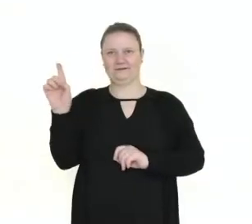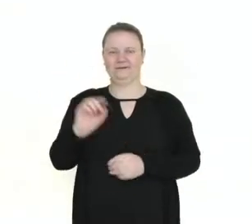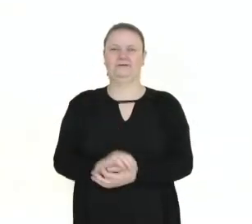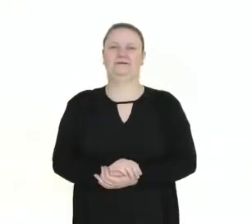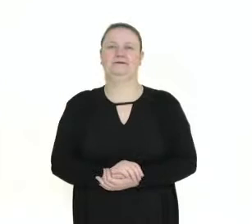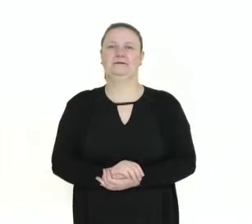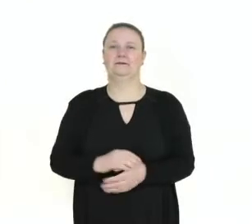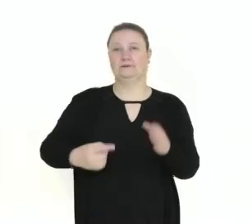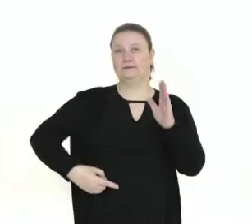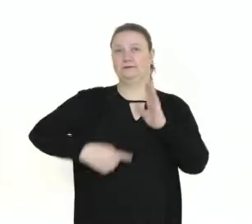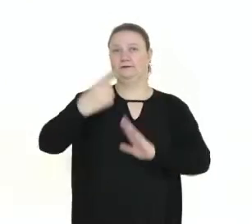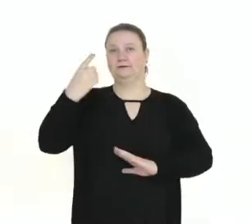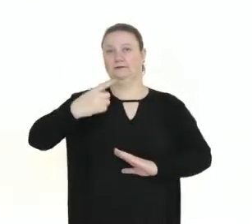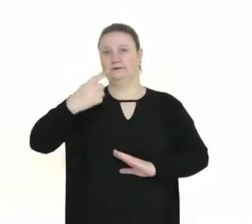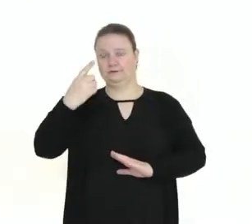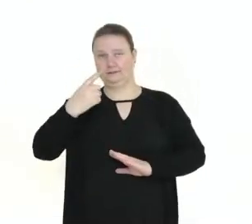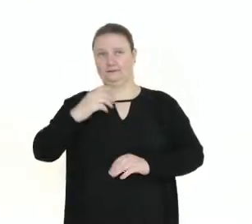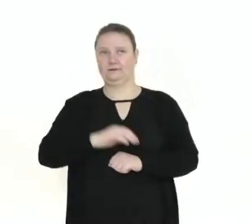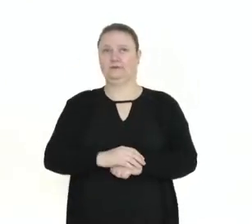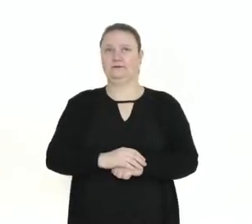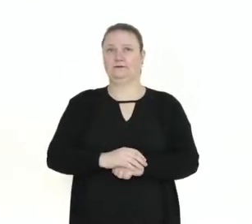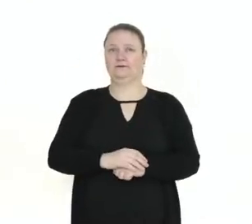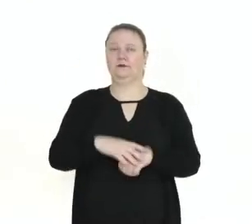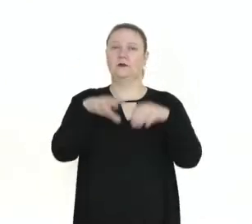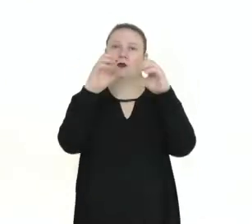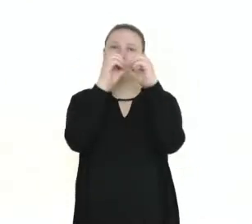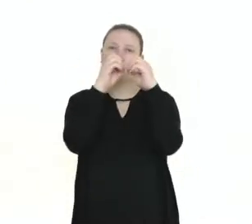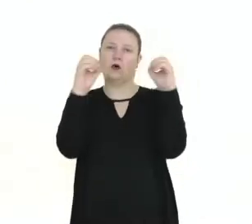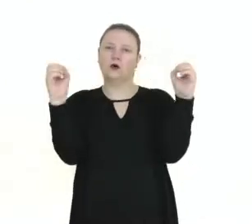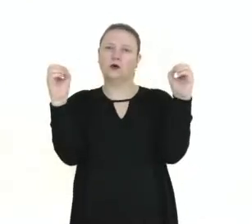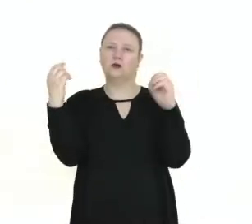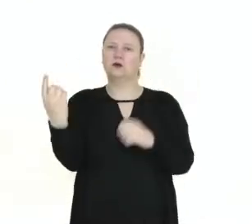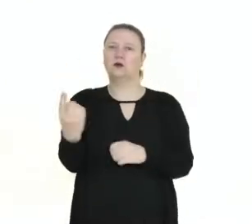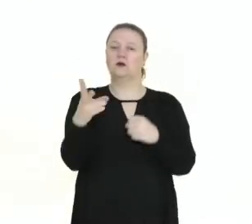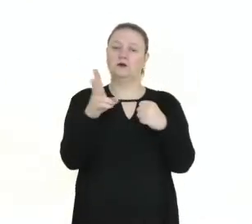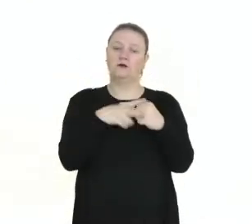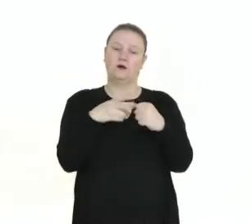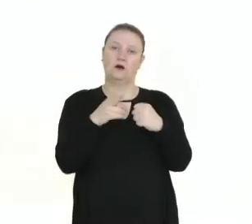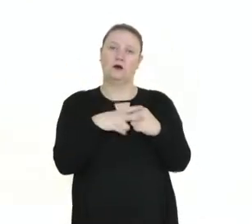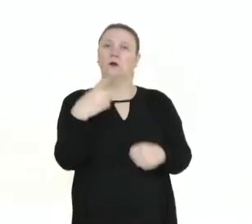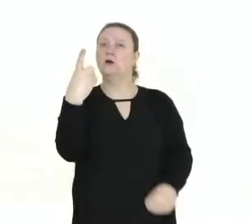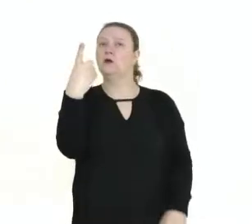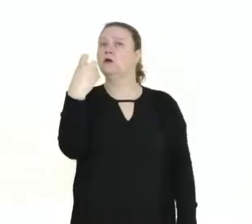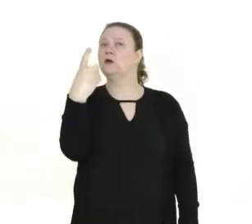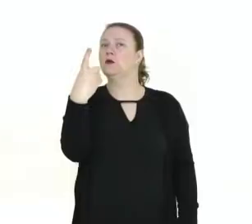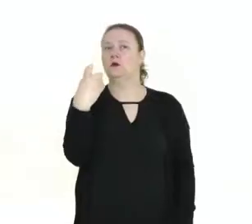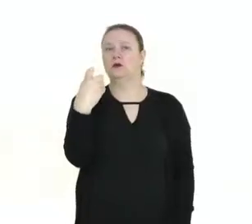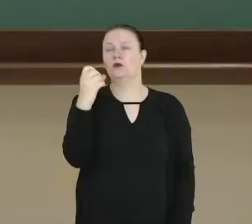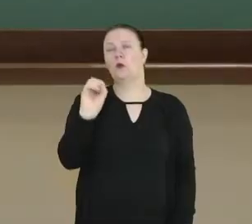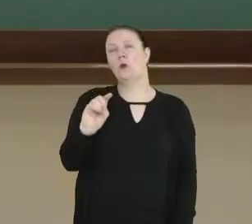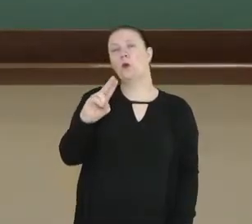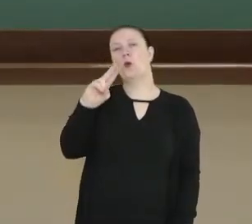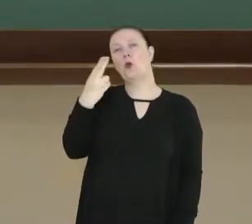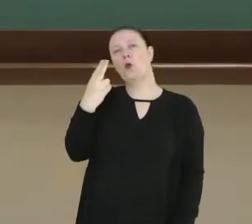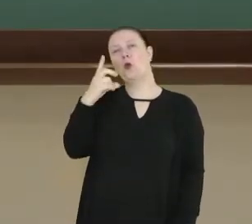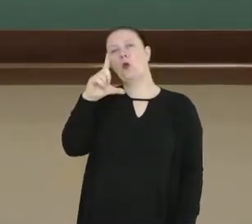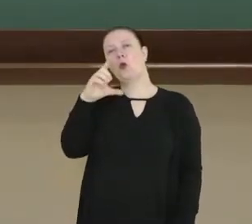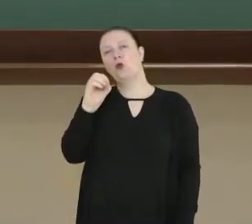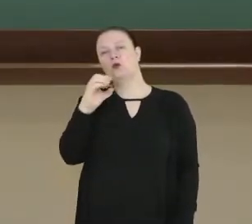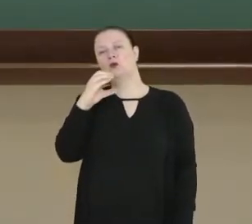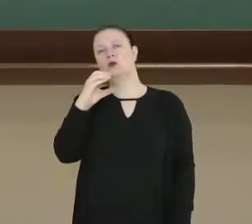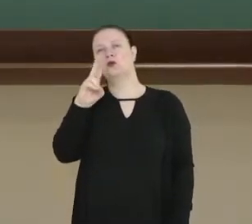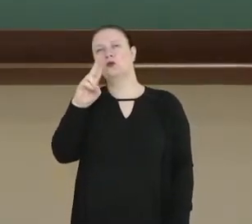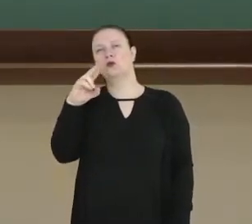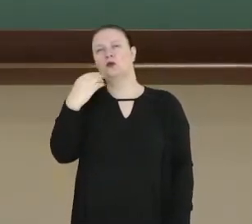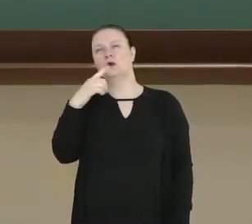Então, primeiro vamos relembrar. A oração, então, é organizada por um único verbo ou locução verbal. Mas, professor, o que é